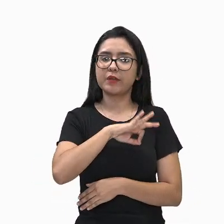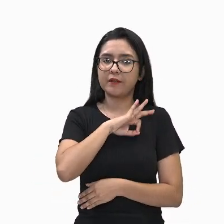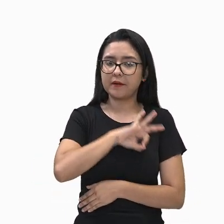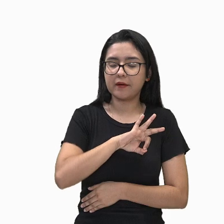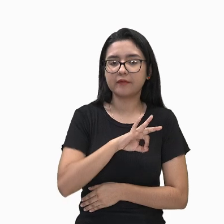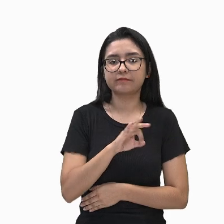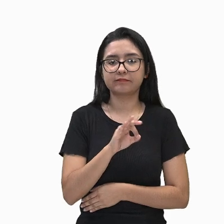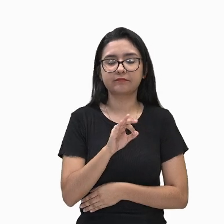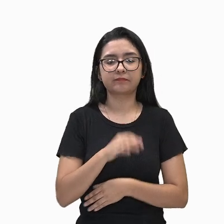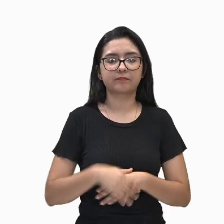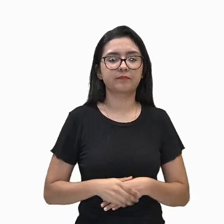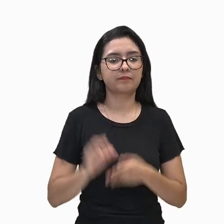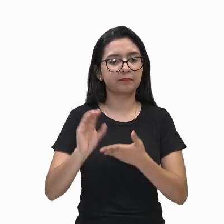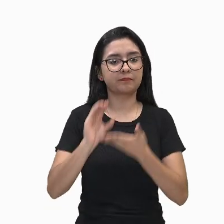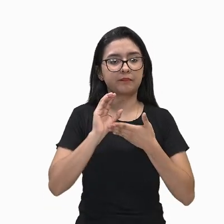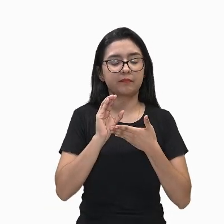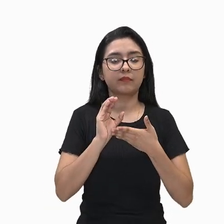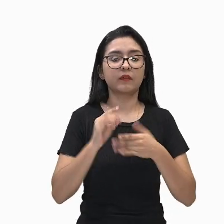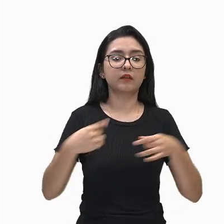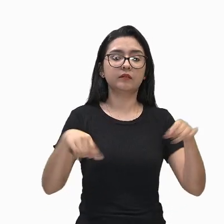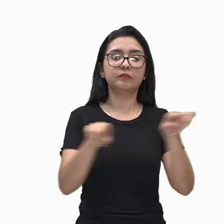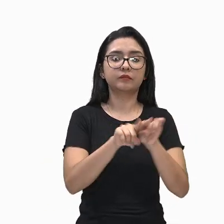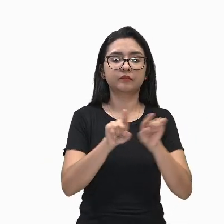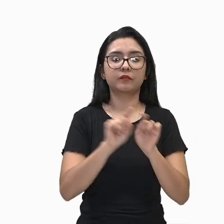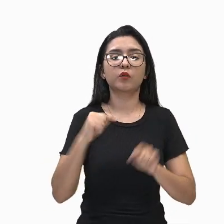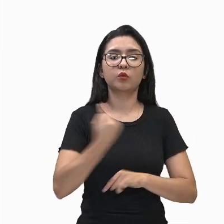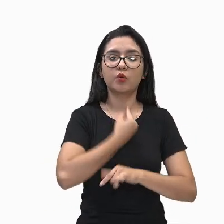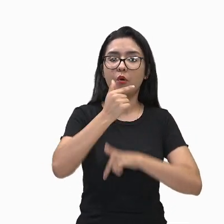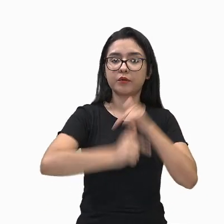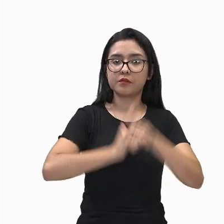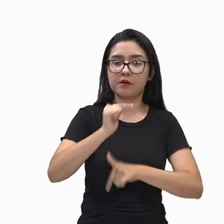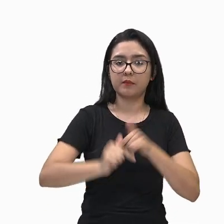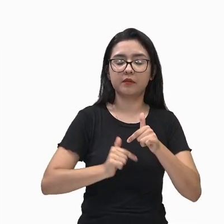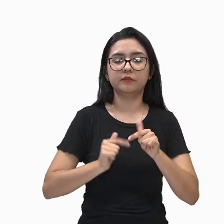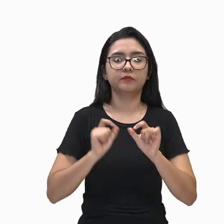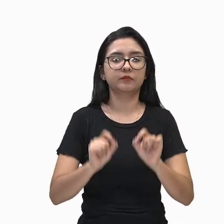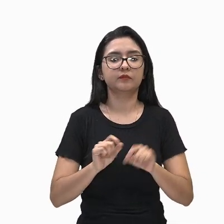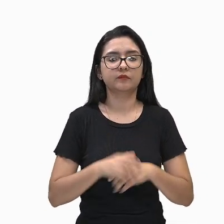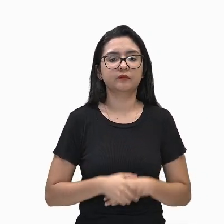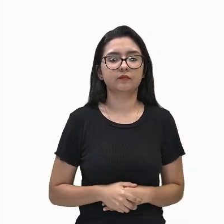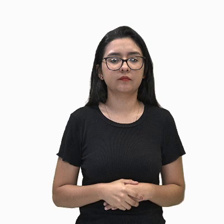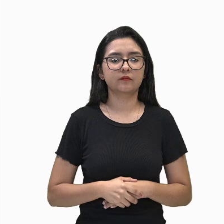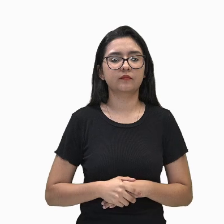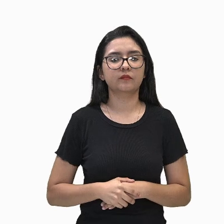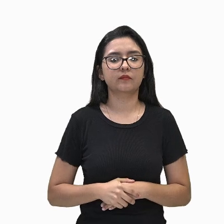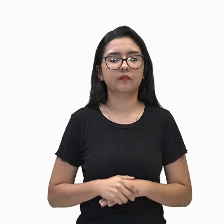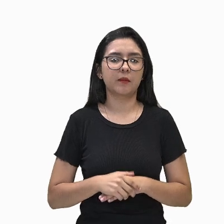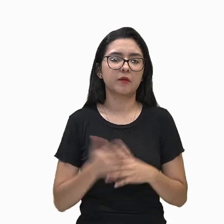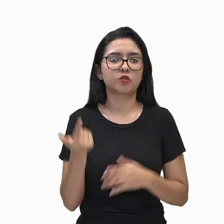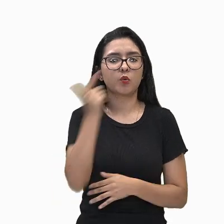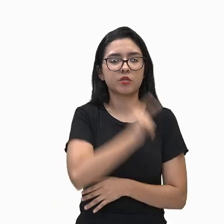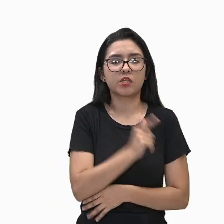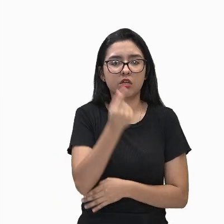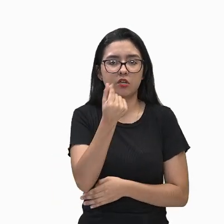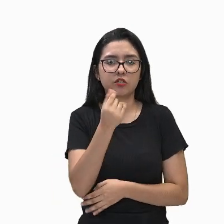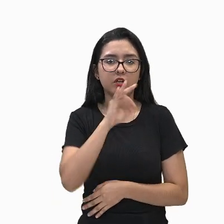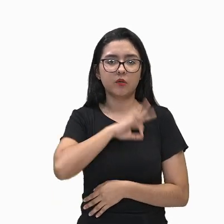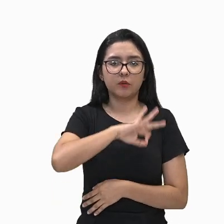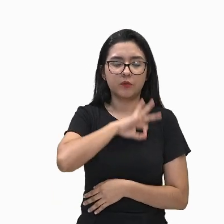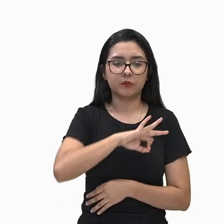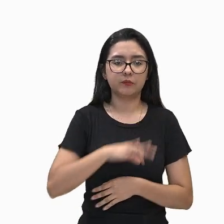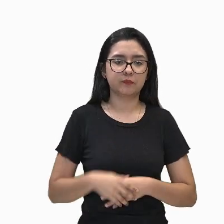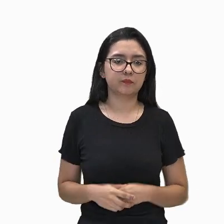salário, o nosso emprego ali de sustento, de dinheiro. E o que tem